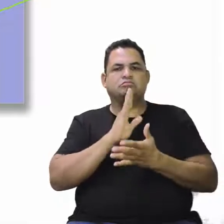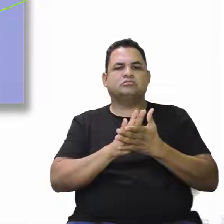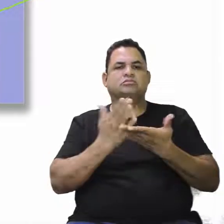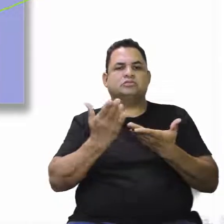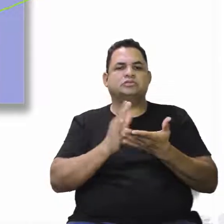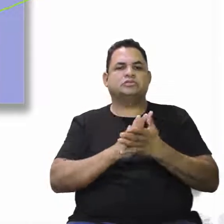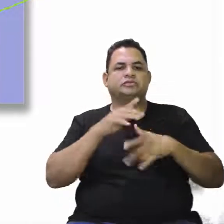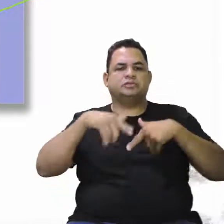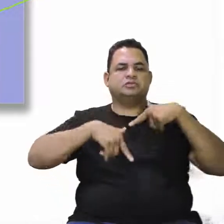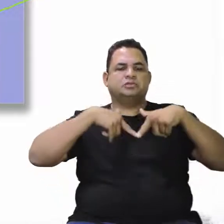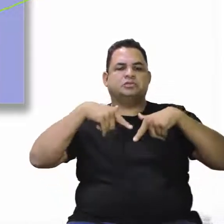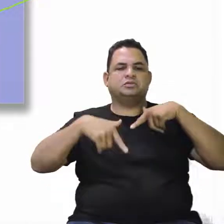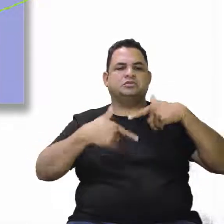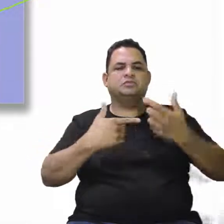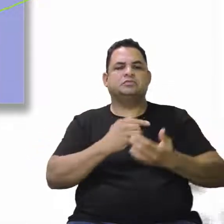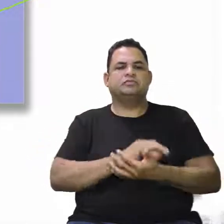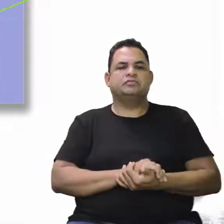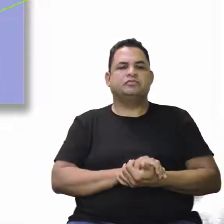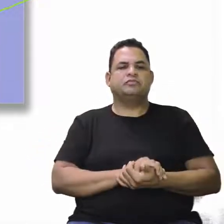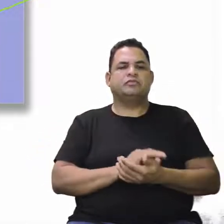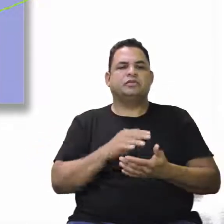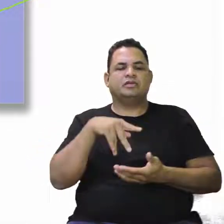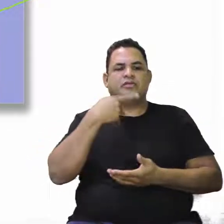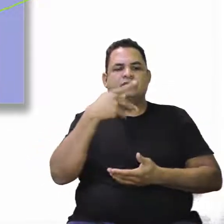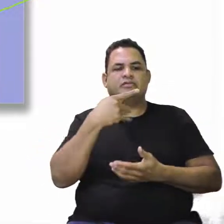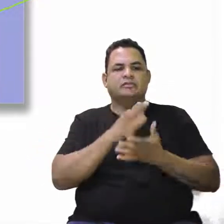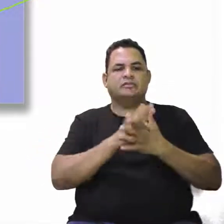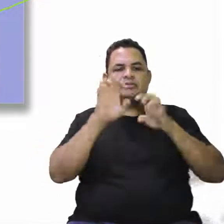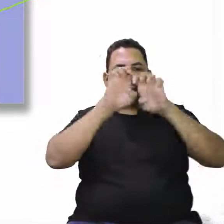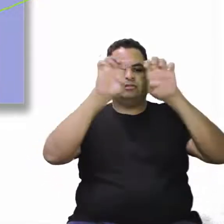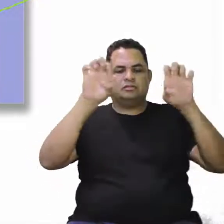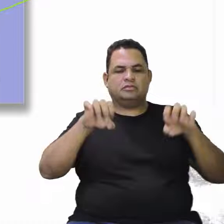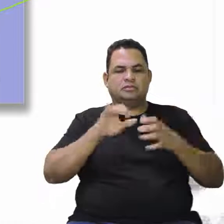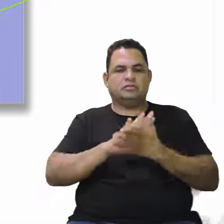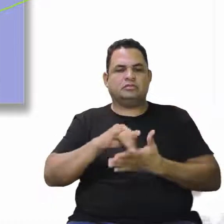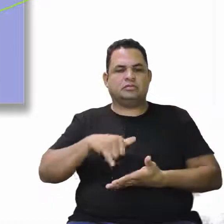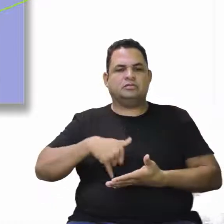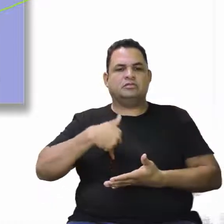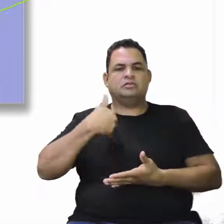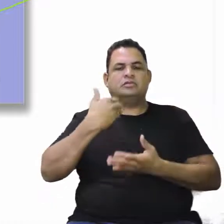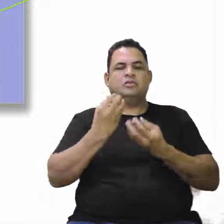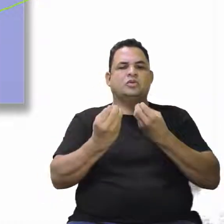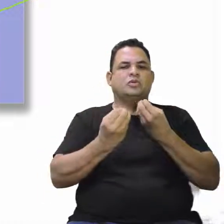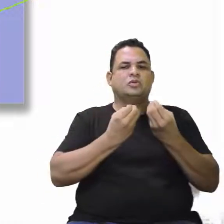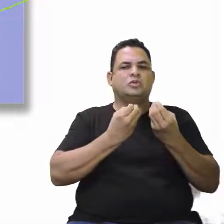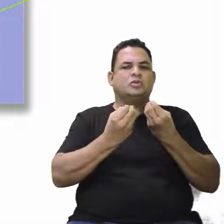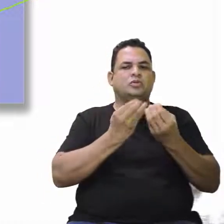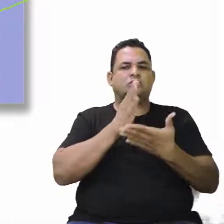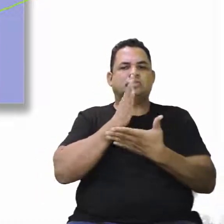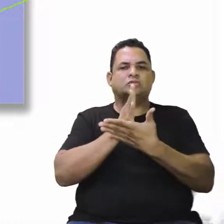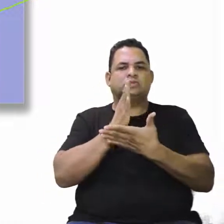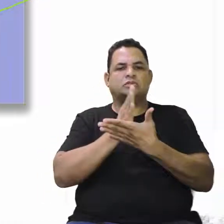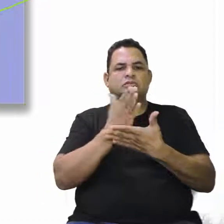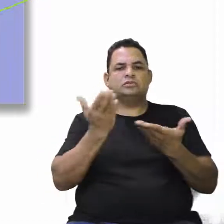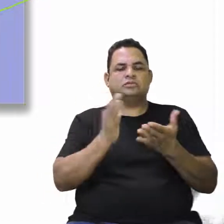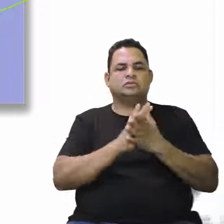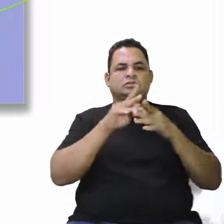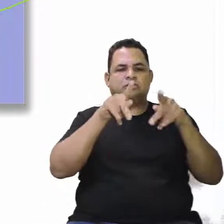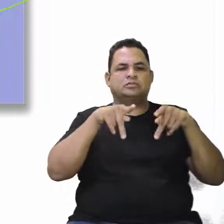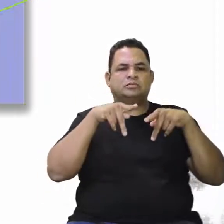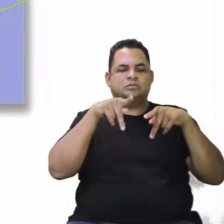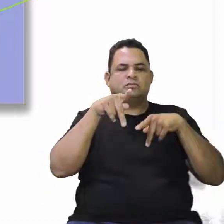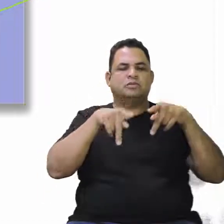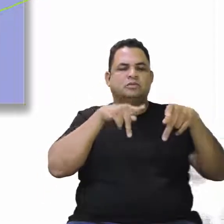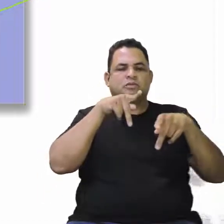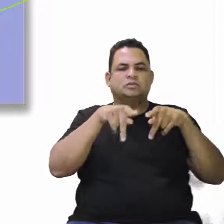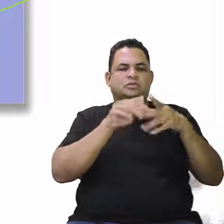ativa, beleza? Vamos falar sobre a estrutura etária, como está dividida aí a população do